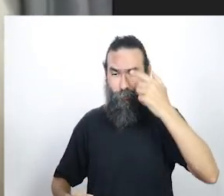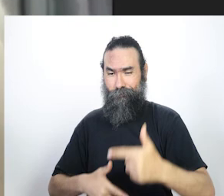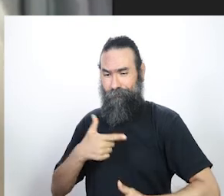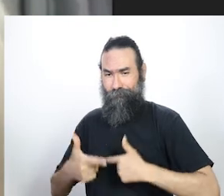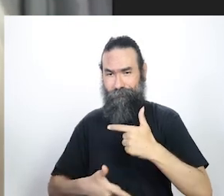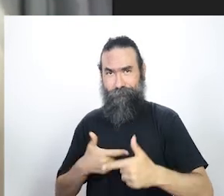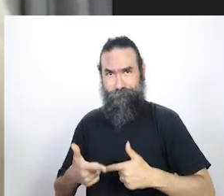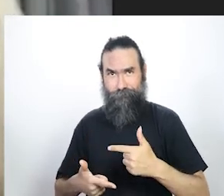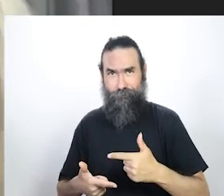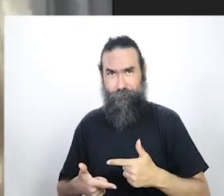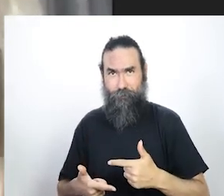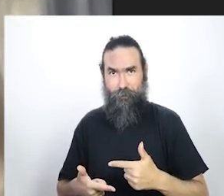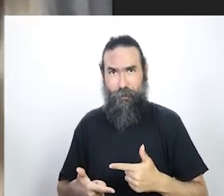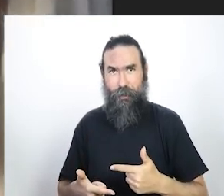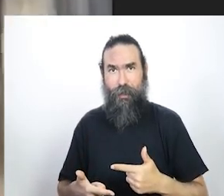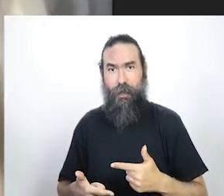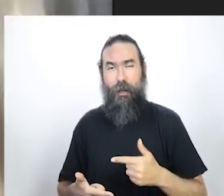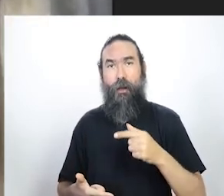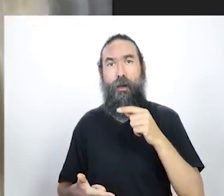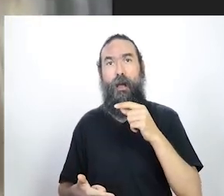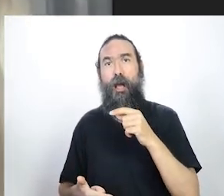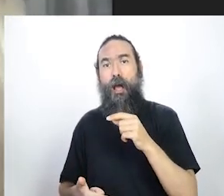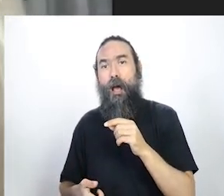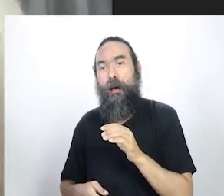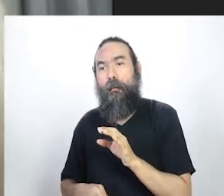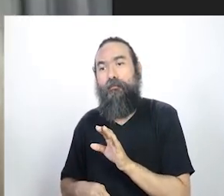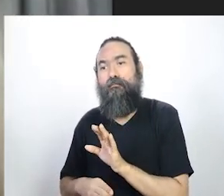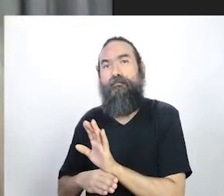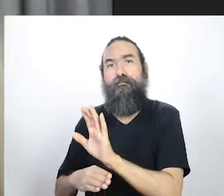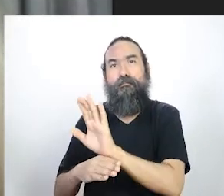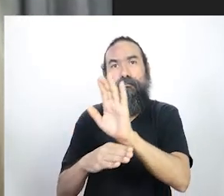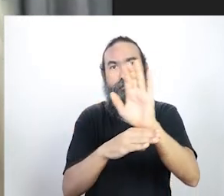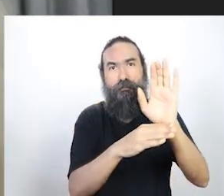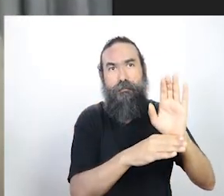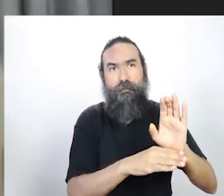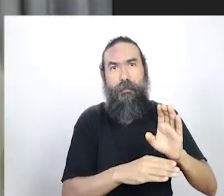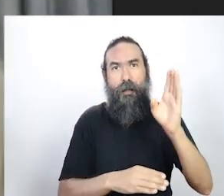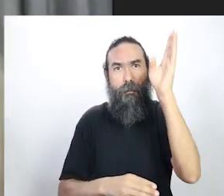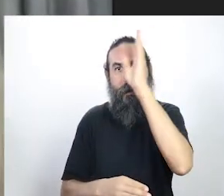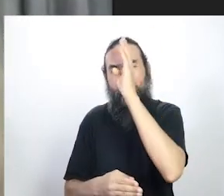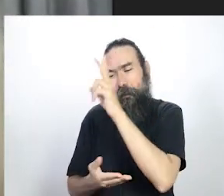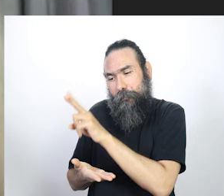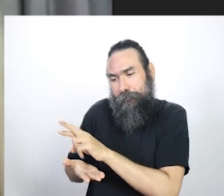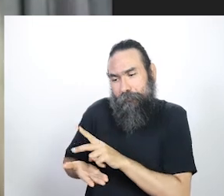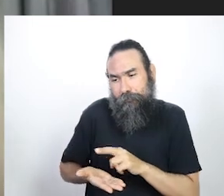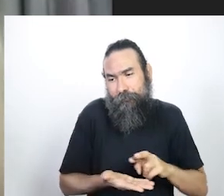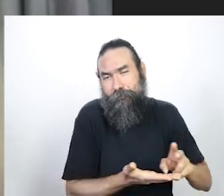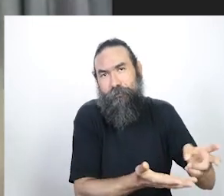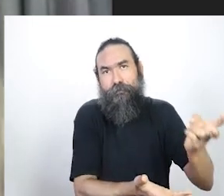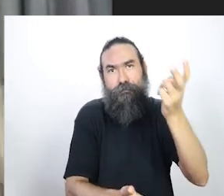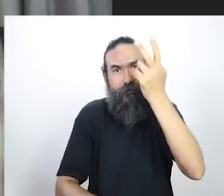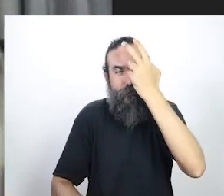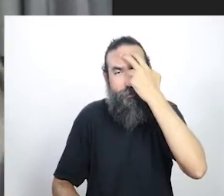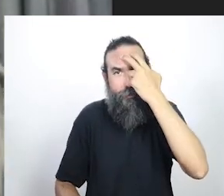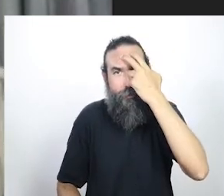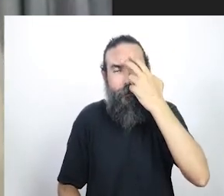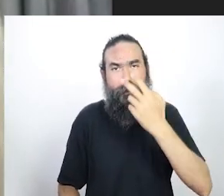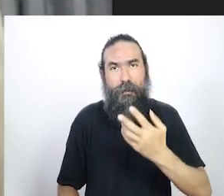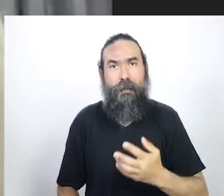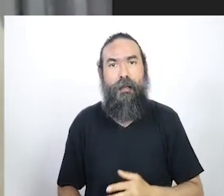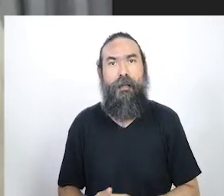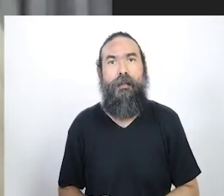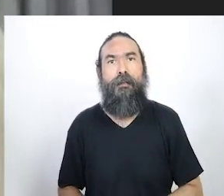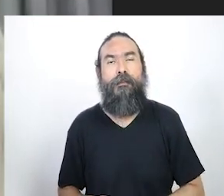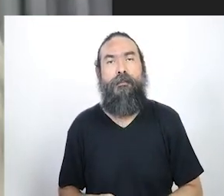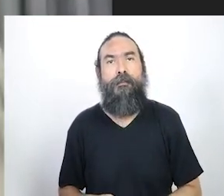cultural dentro dos parâmetros da diversidade cultural e da democratização do acesso, que são os dois